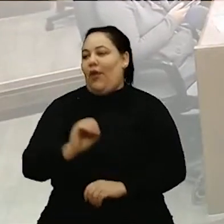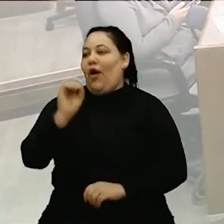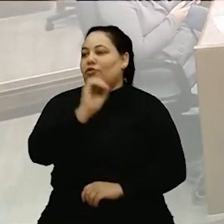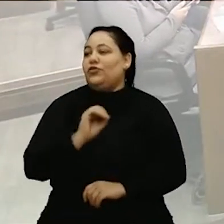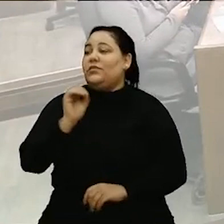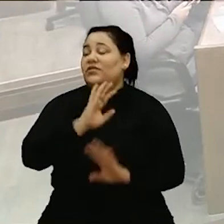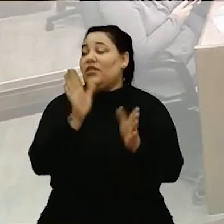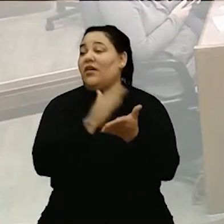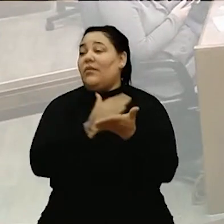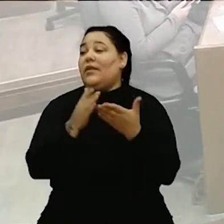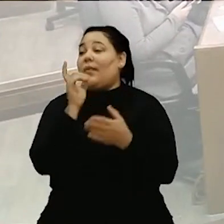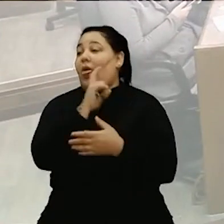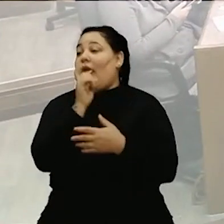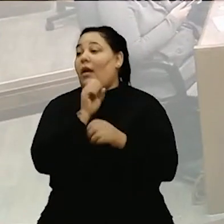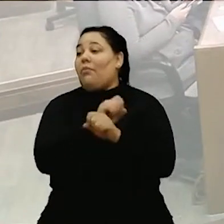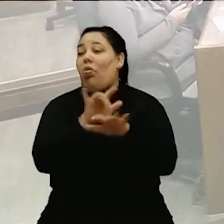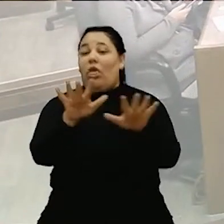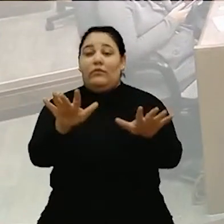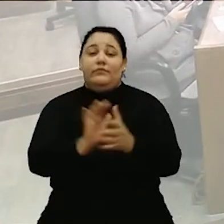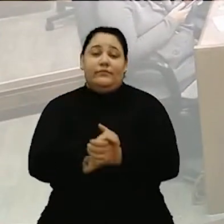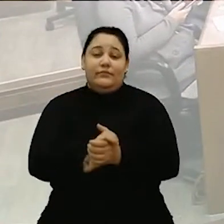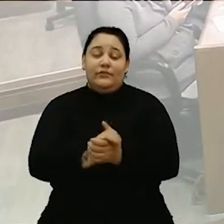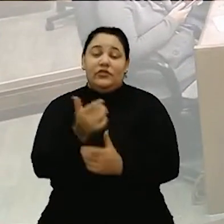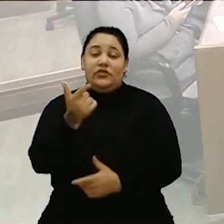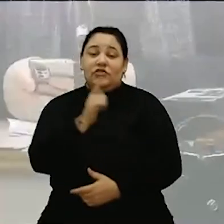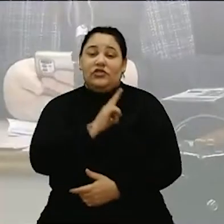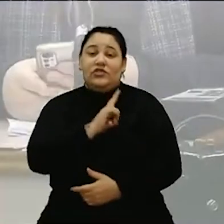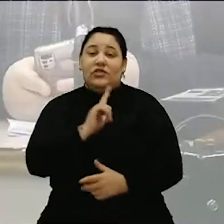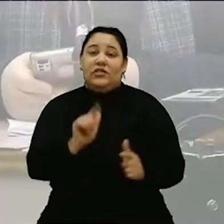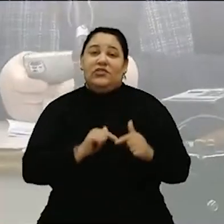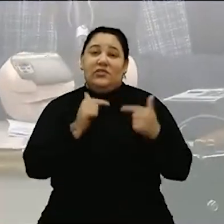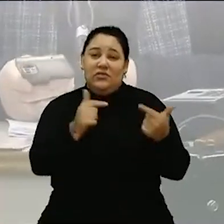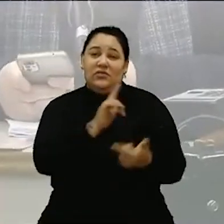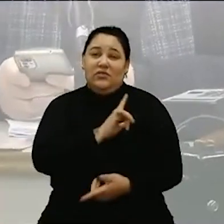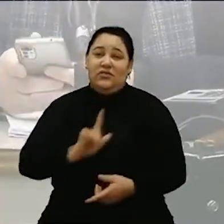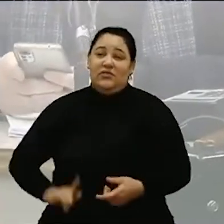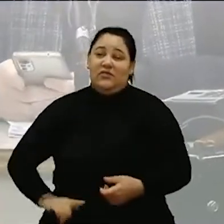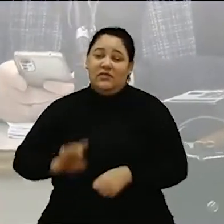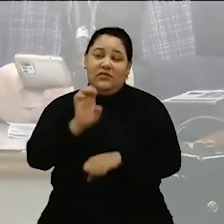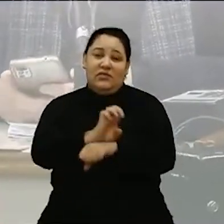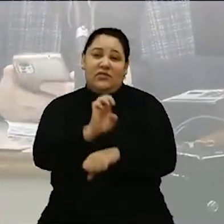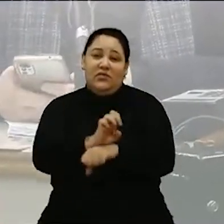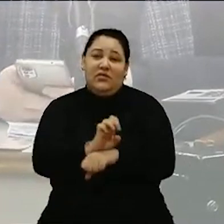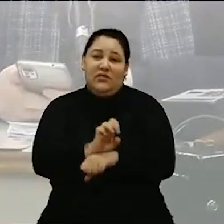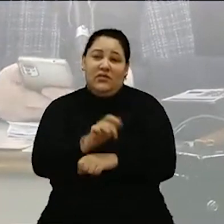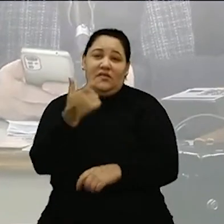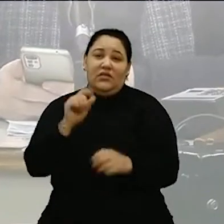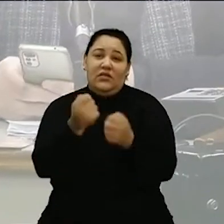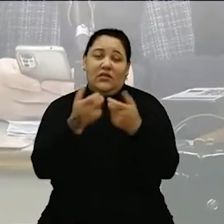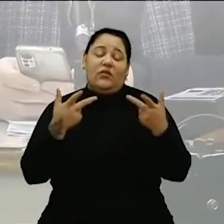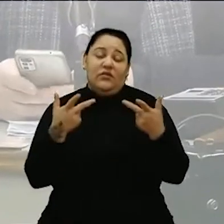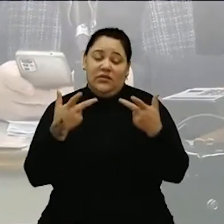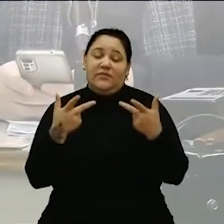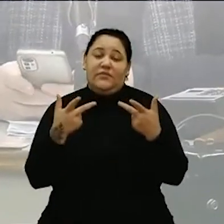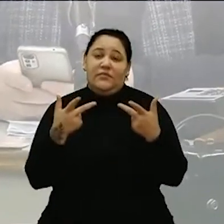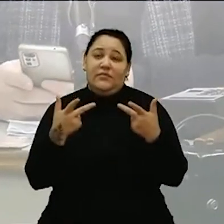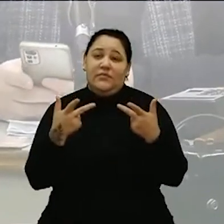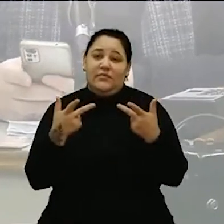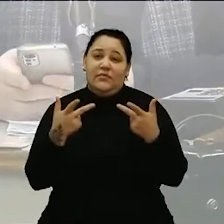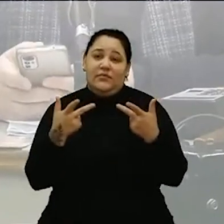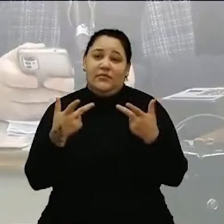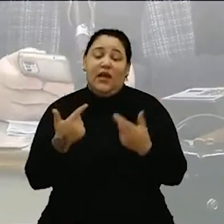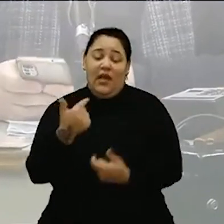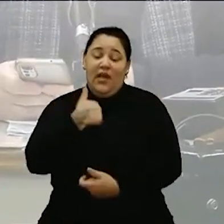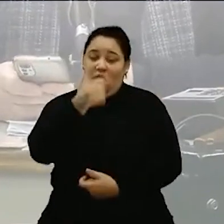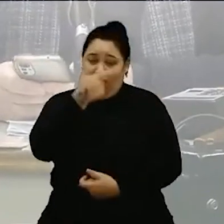Já tinha dado a decisão do governo do estado, né? E outra coisa, eu